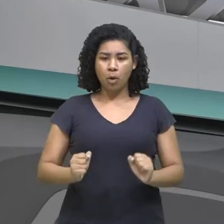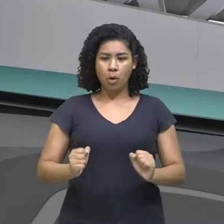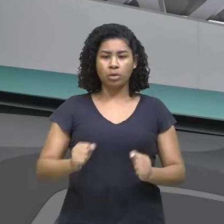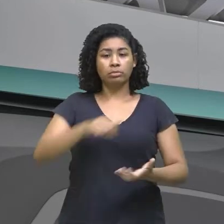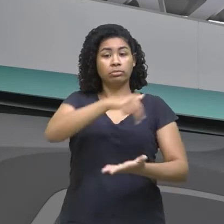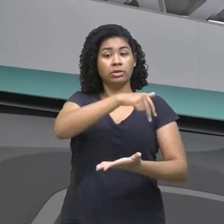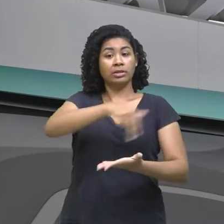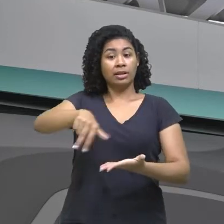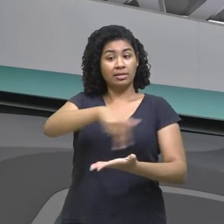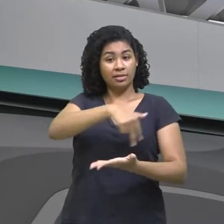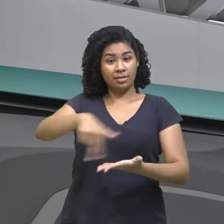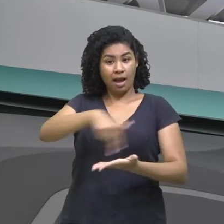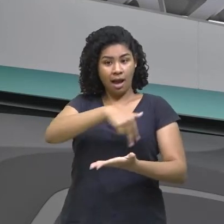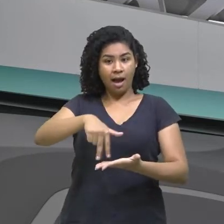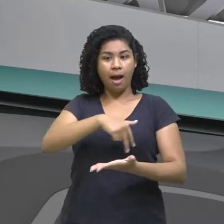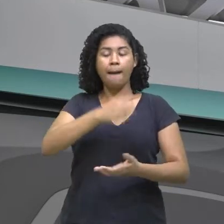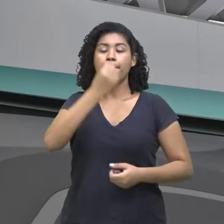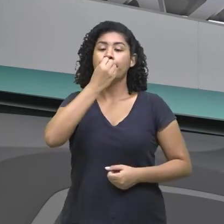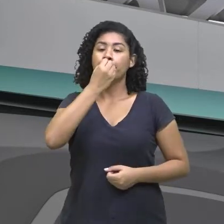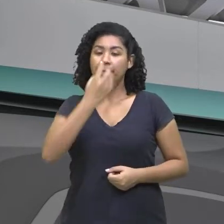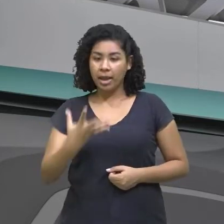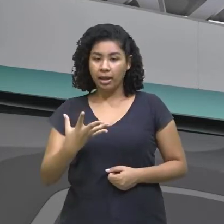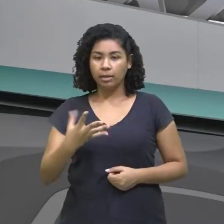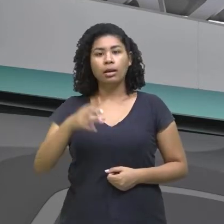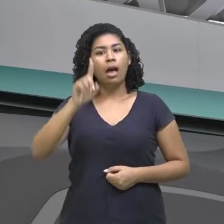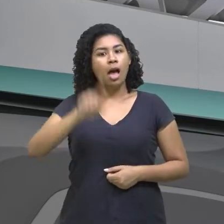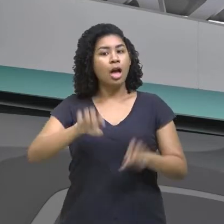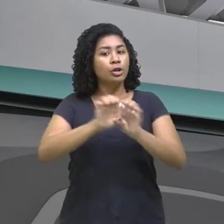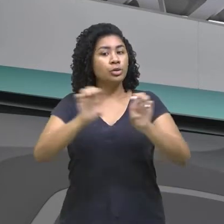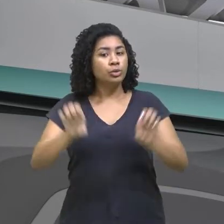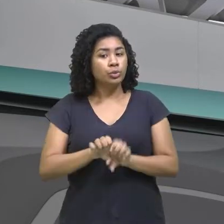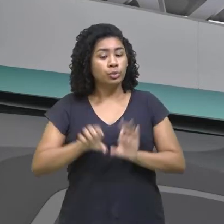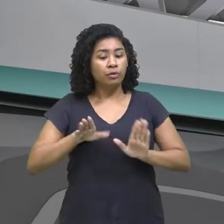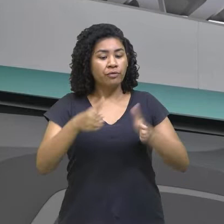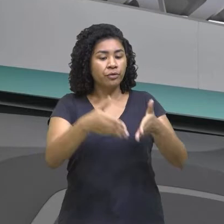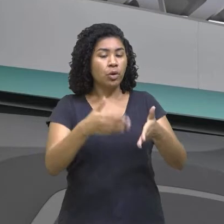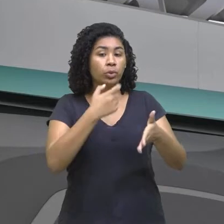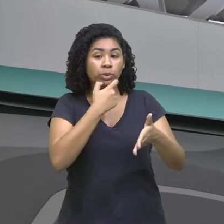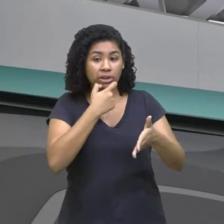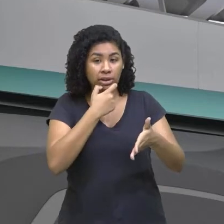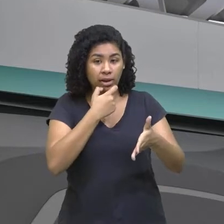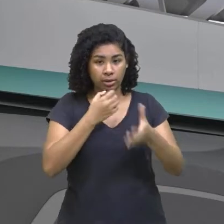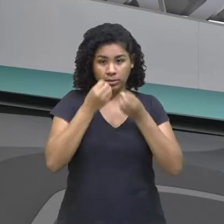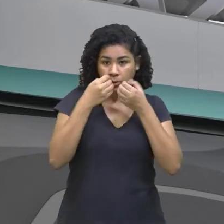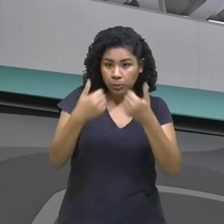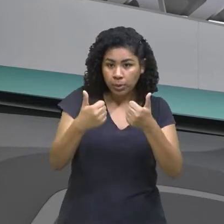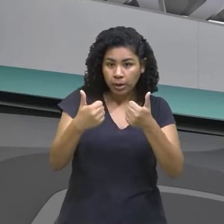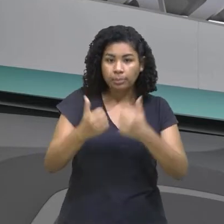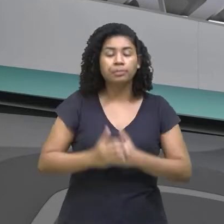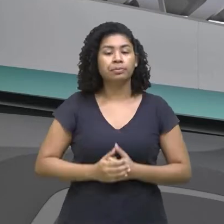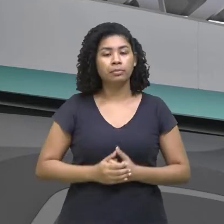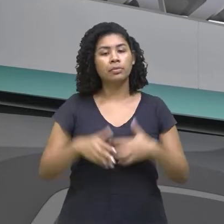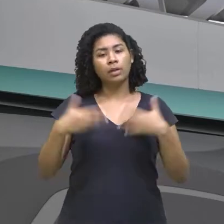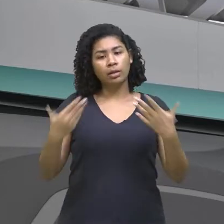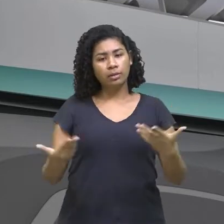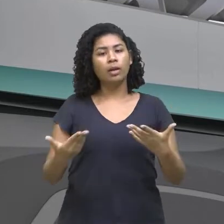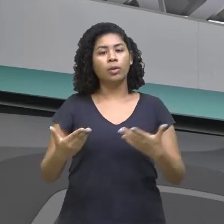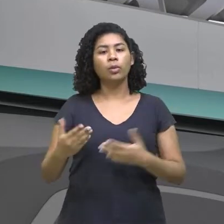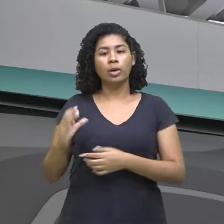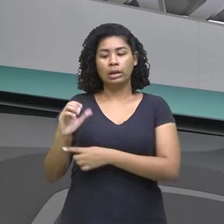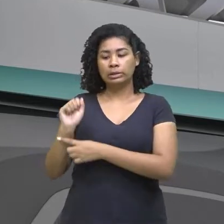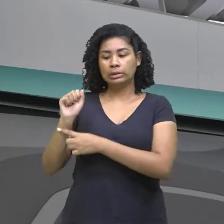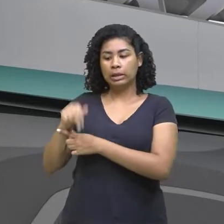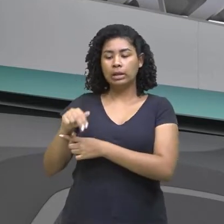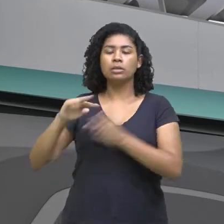dançar bem, certo? Então, o verb can, ele indica a habilidade que você consegue